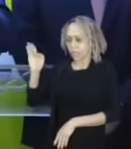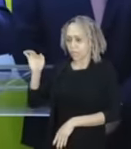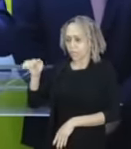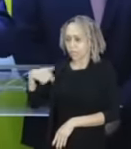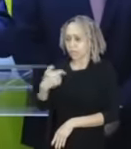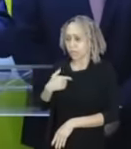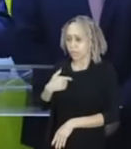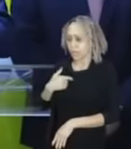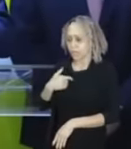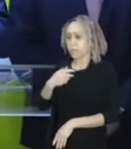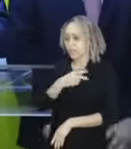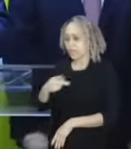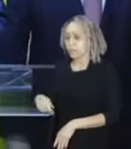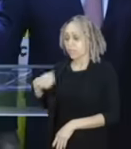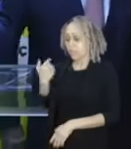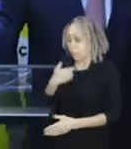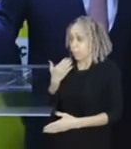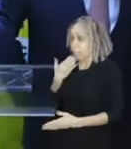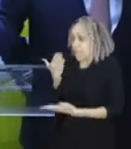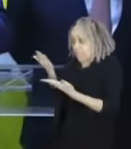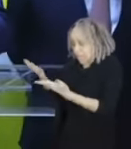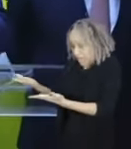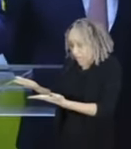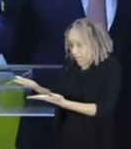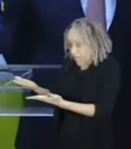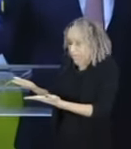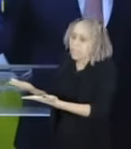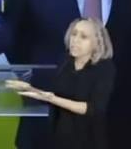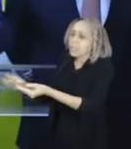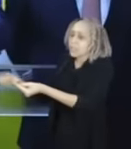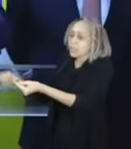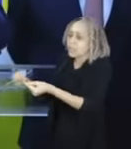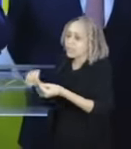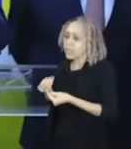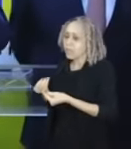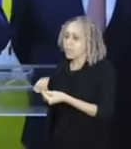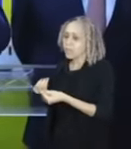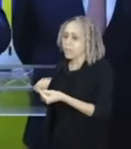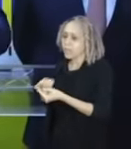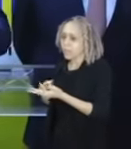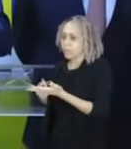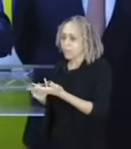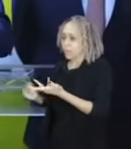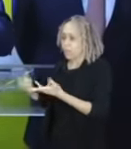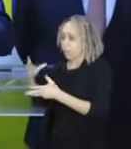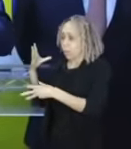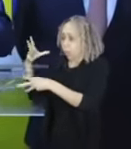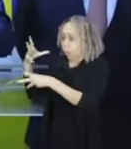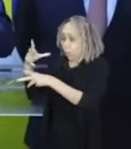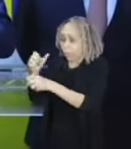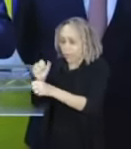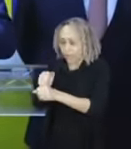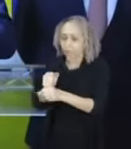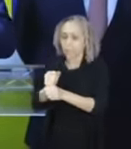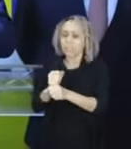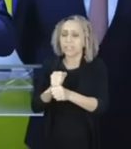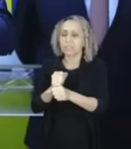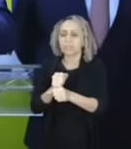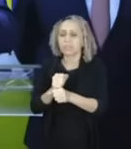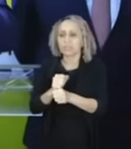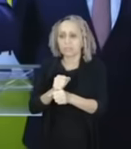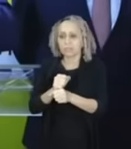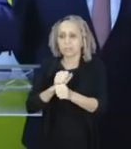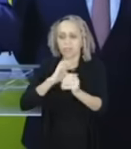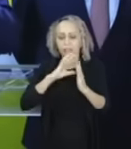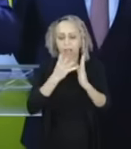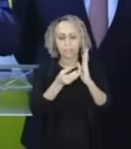relatórios completos dos dados do prodes Amazônia e do prodes Cerrado